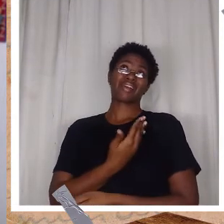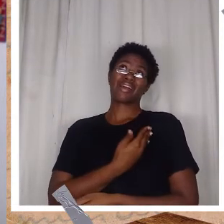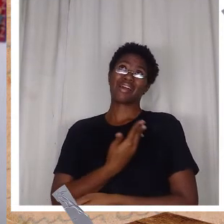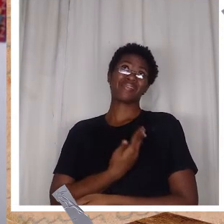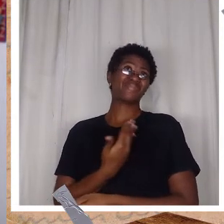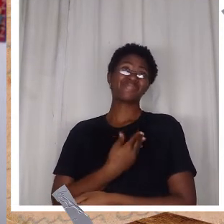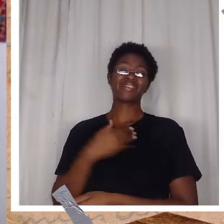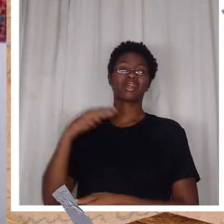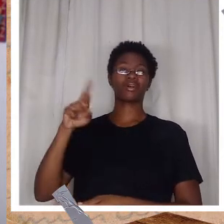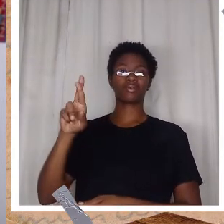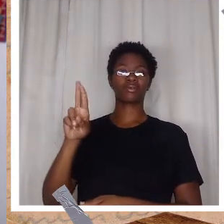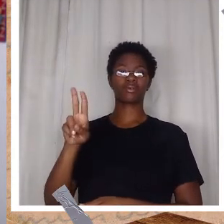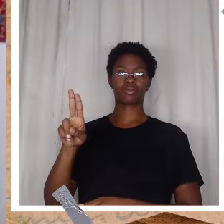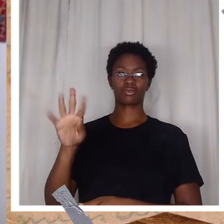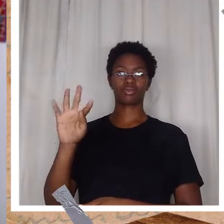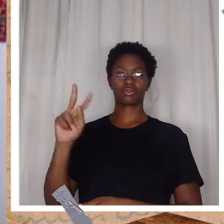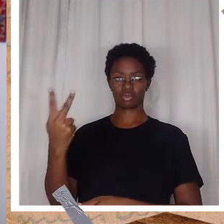2º ou 3º trabalho que eu fazia com a Ruth.